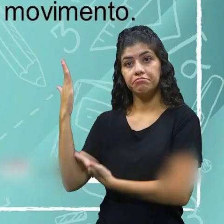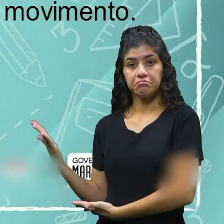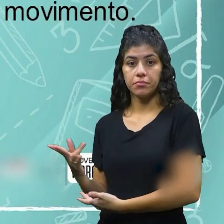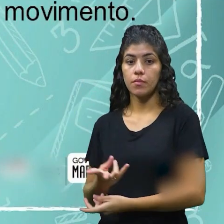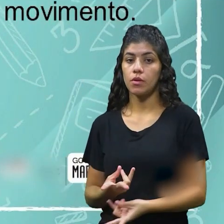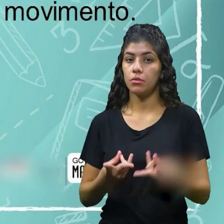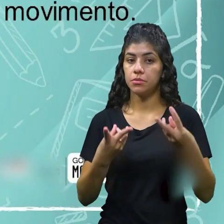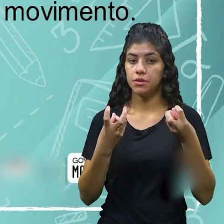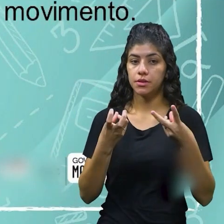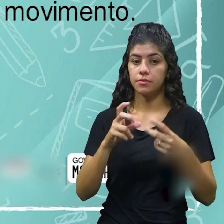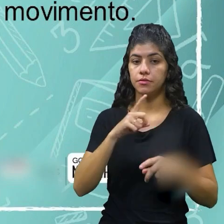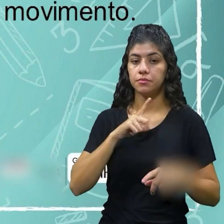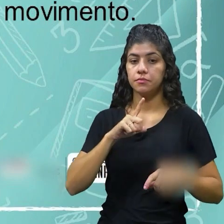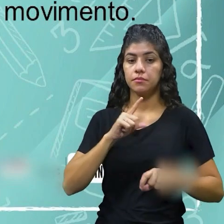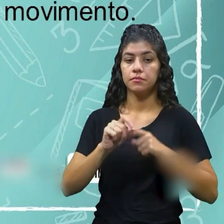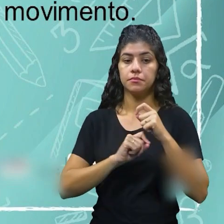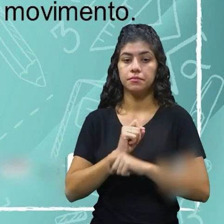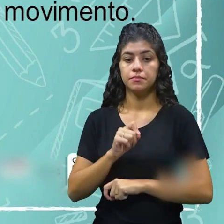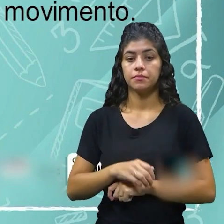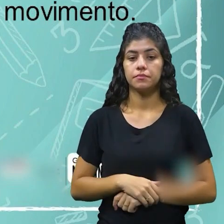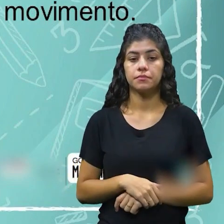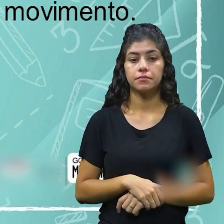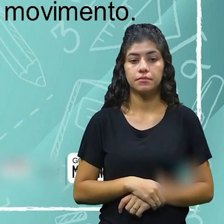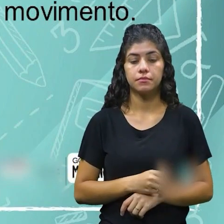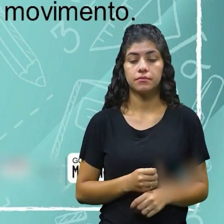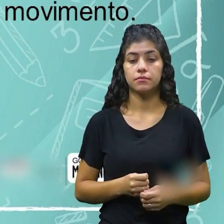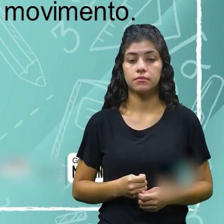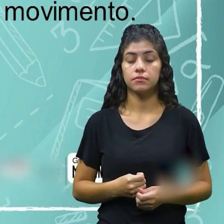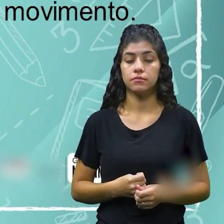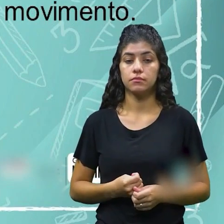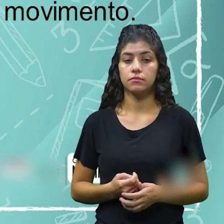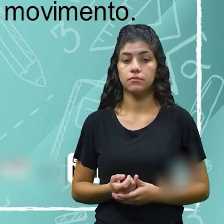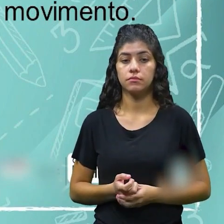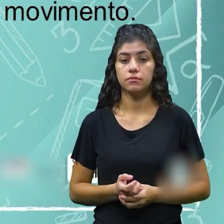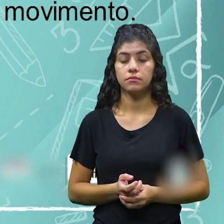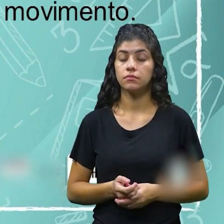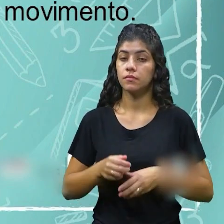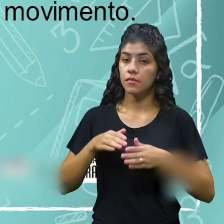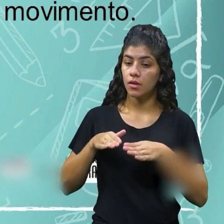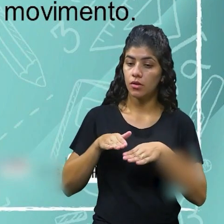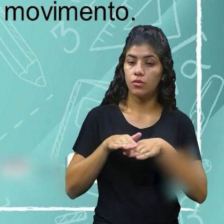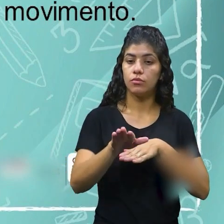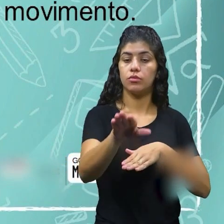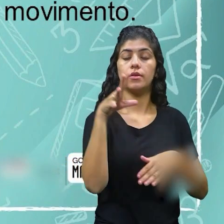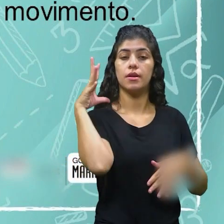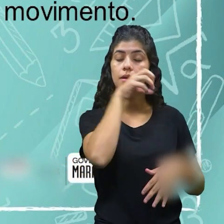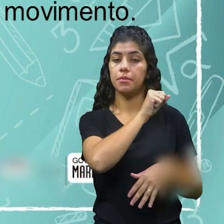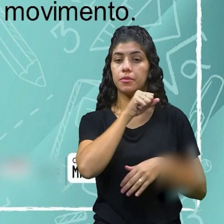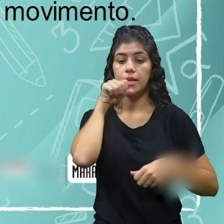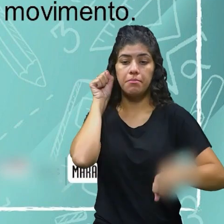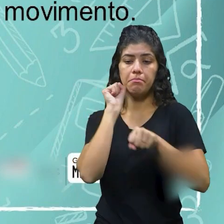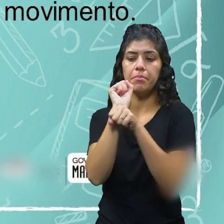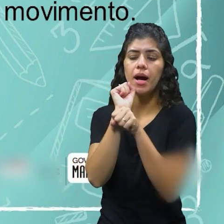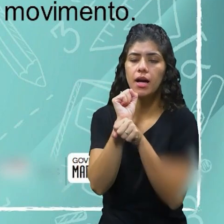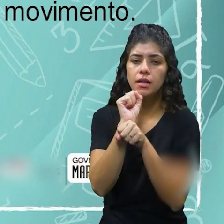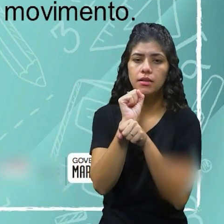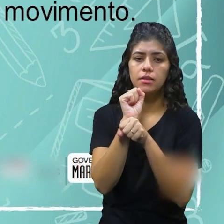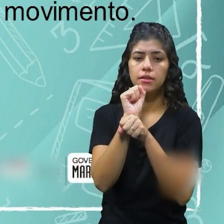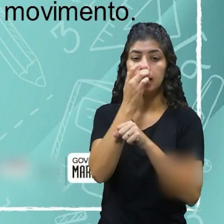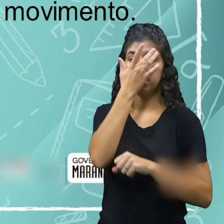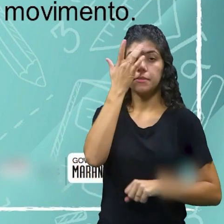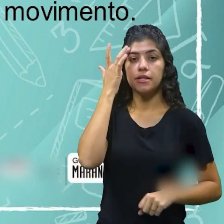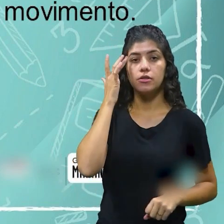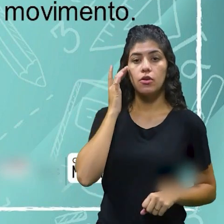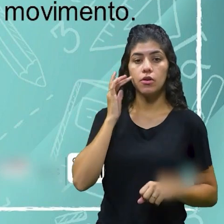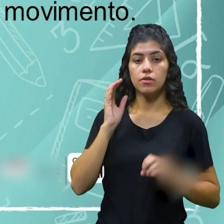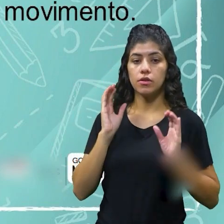Tá aqui. Então a gente tem esse ônibus em determinado movimento, em determinada velocidade. Quando ele freia bruscamente, o